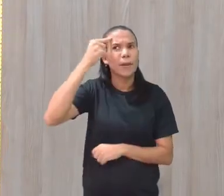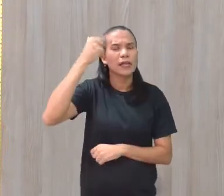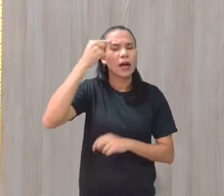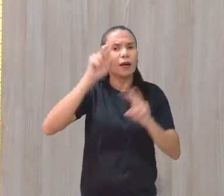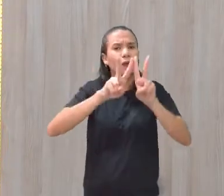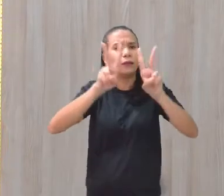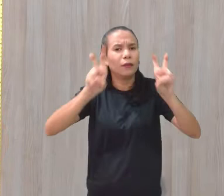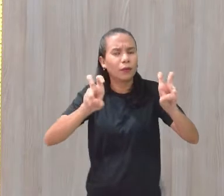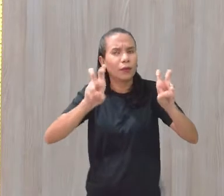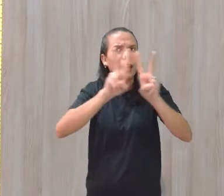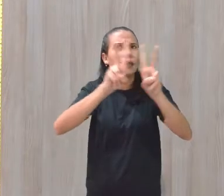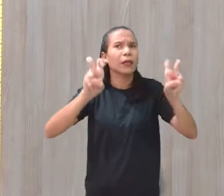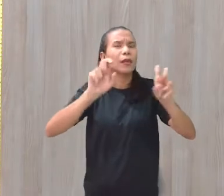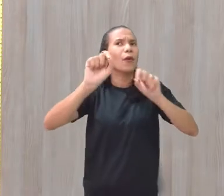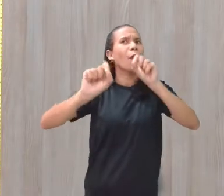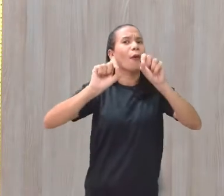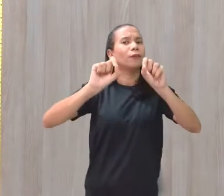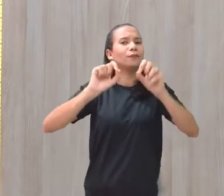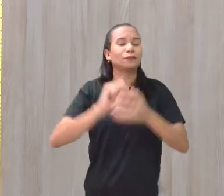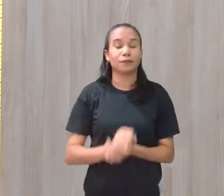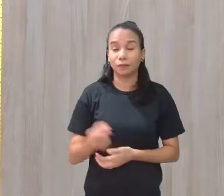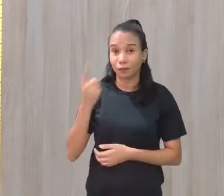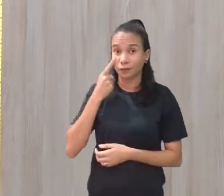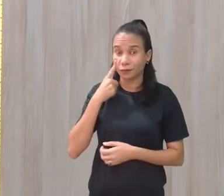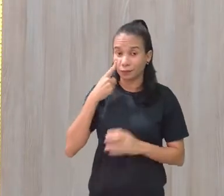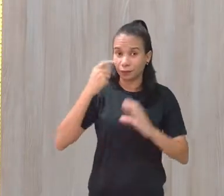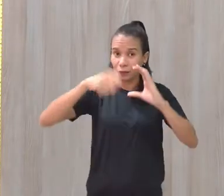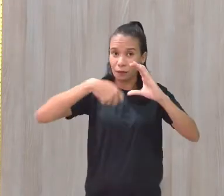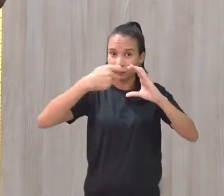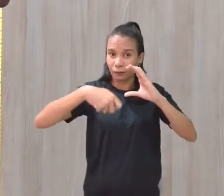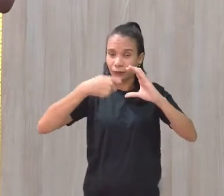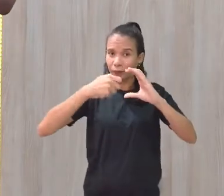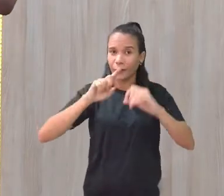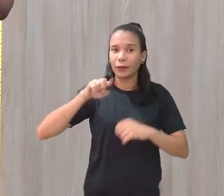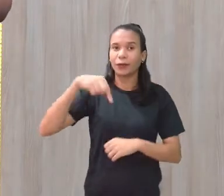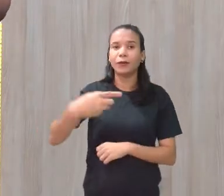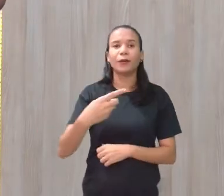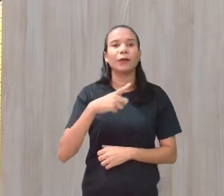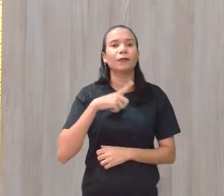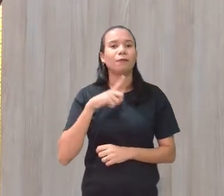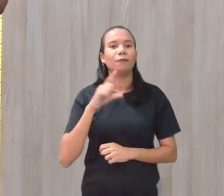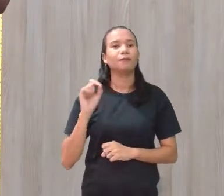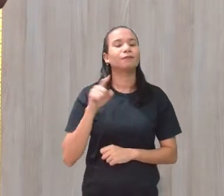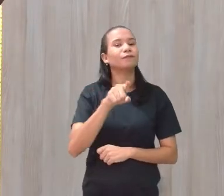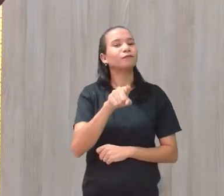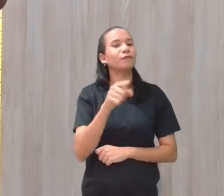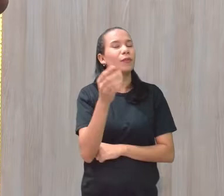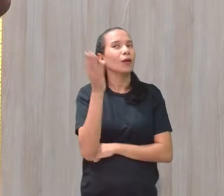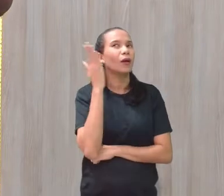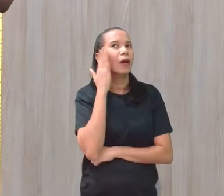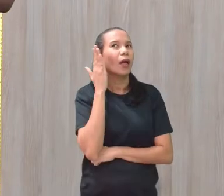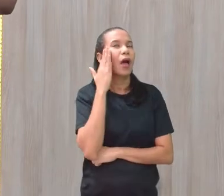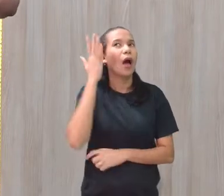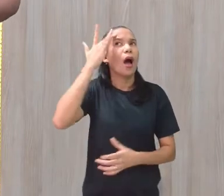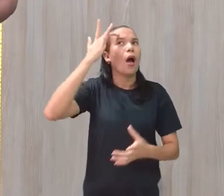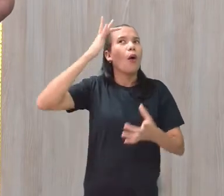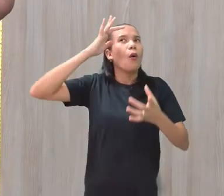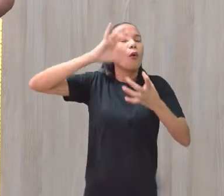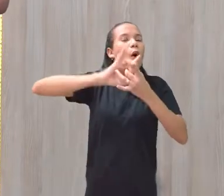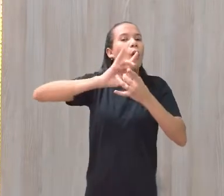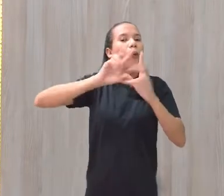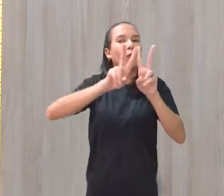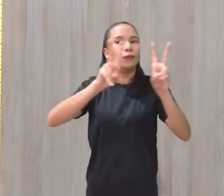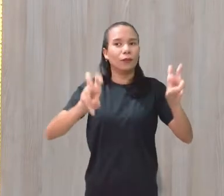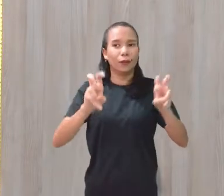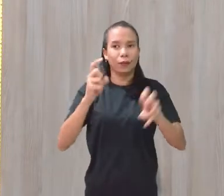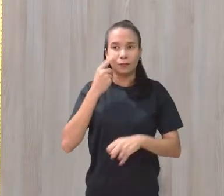tema. Que tema é esse? Ó, vamos assistir um vídeo, depois desse vídeo você vai compreender qual é o